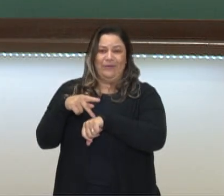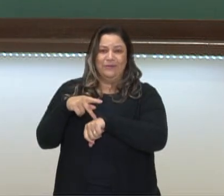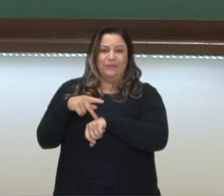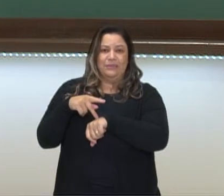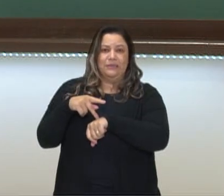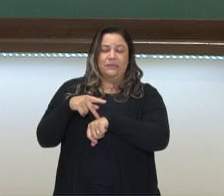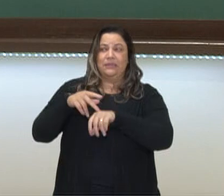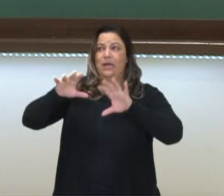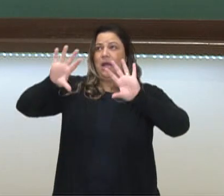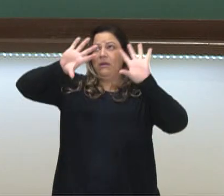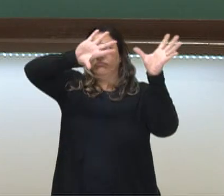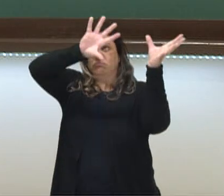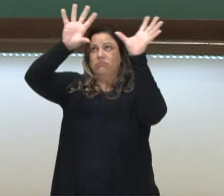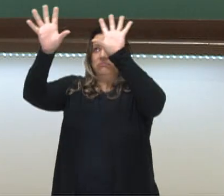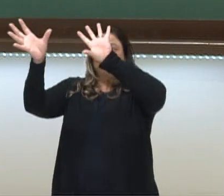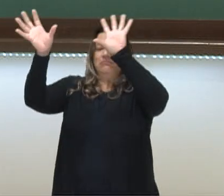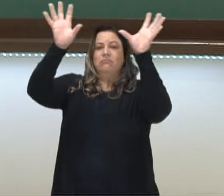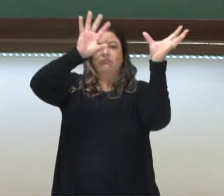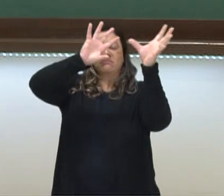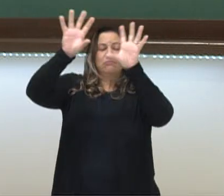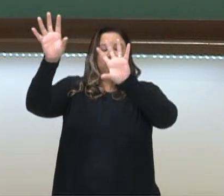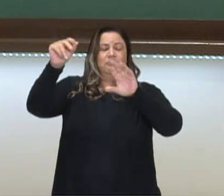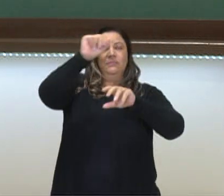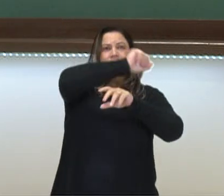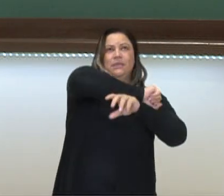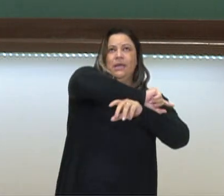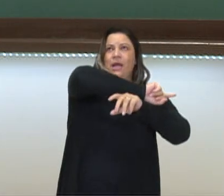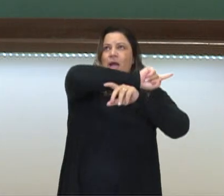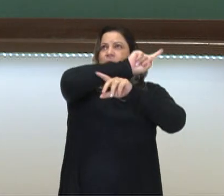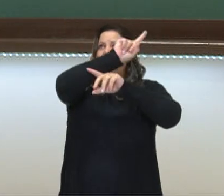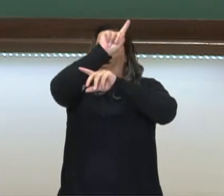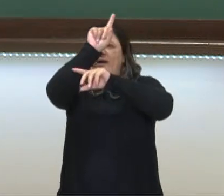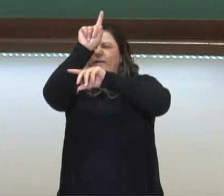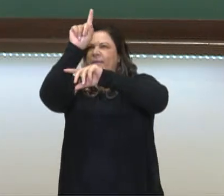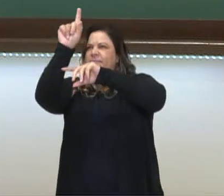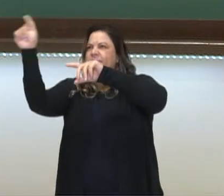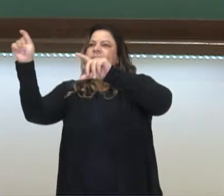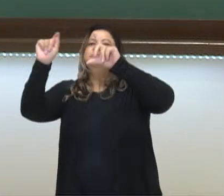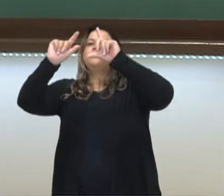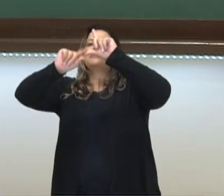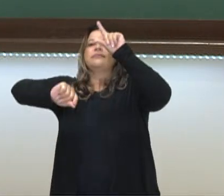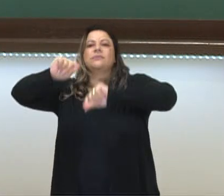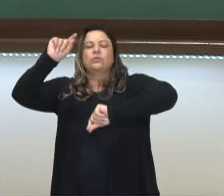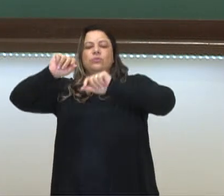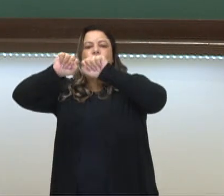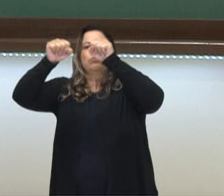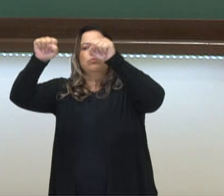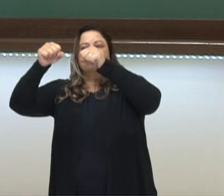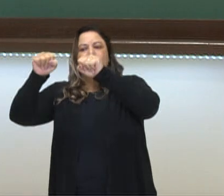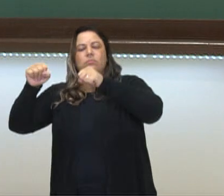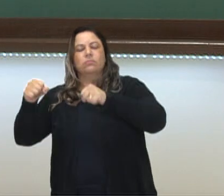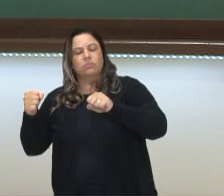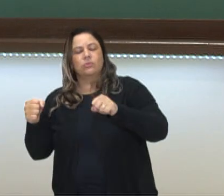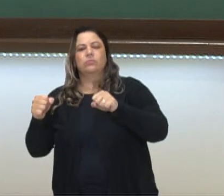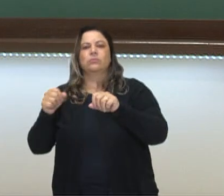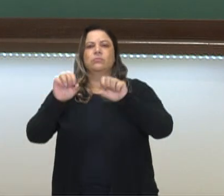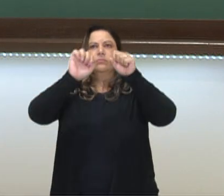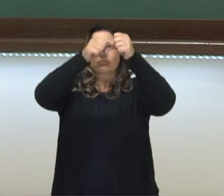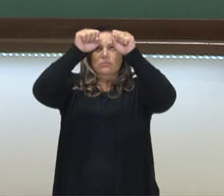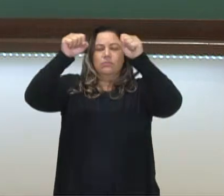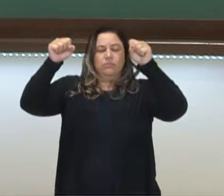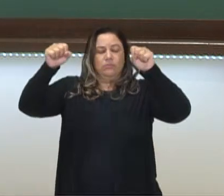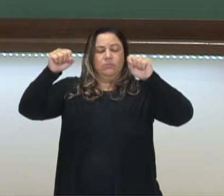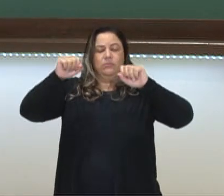adentrar a atmosfera, acabou sendo desintegrado, em função da elevada temperatura e do atrito existente entre